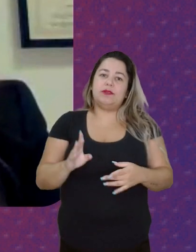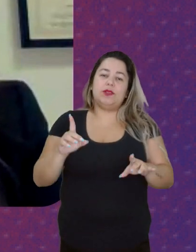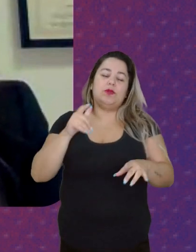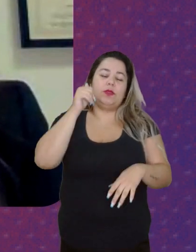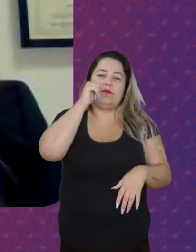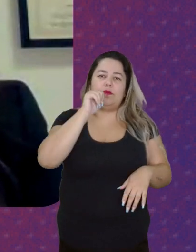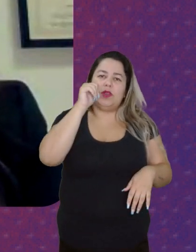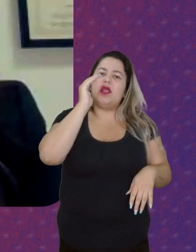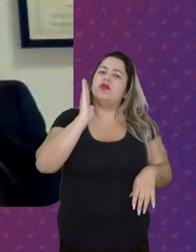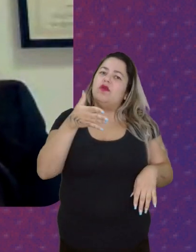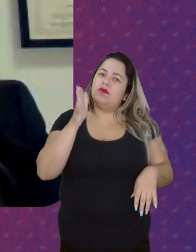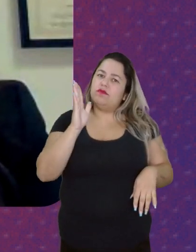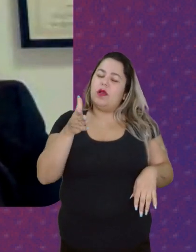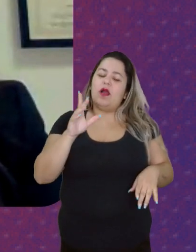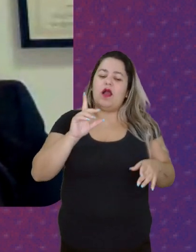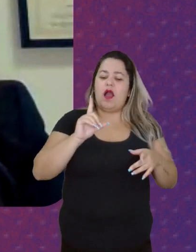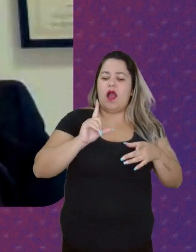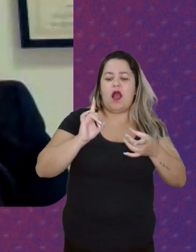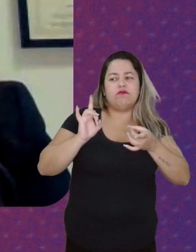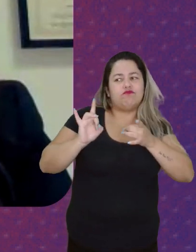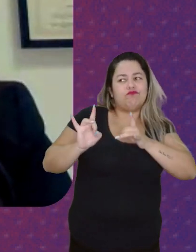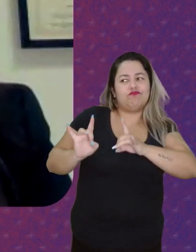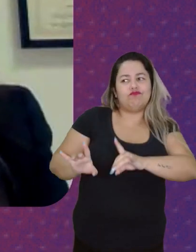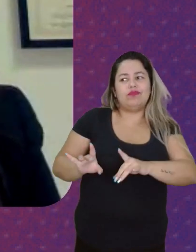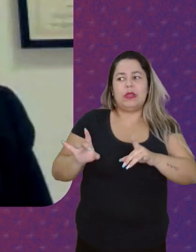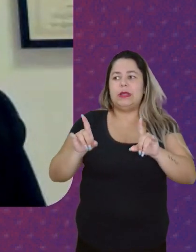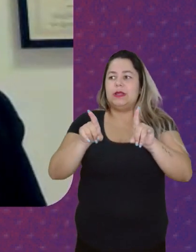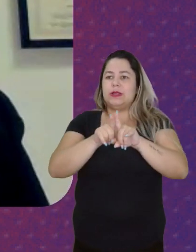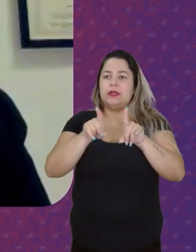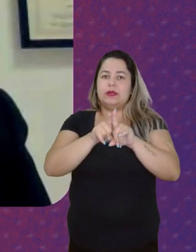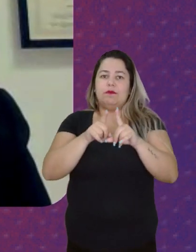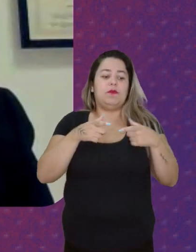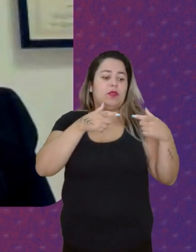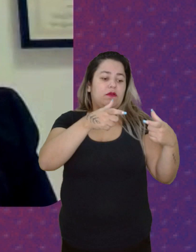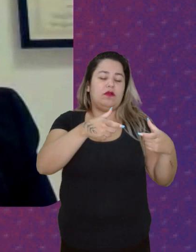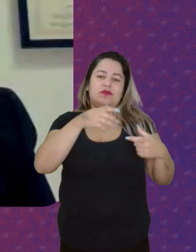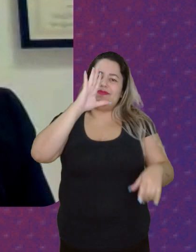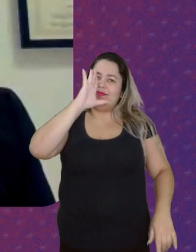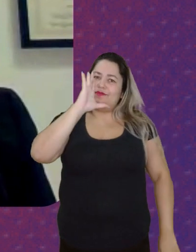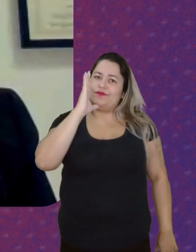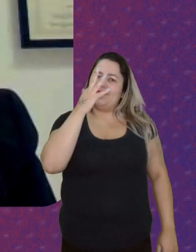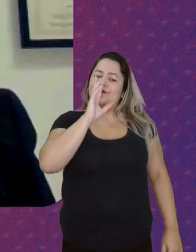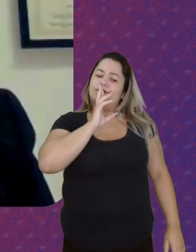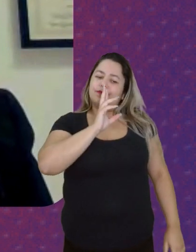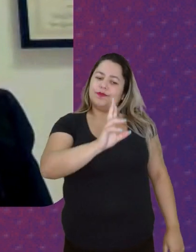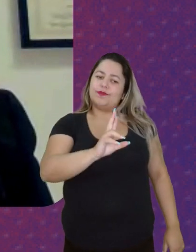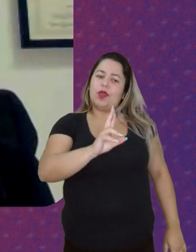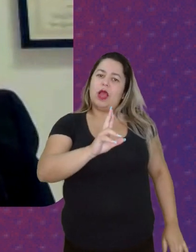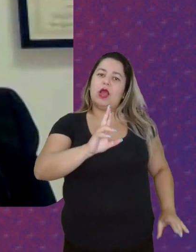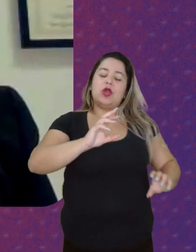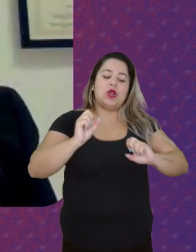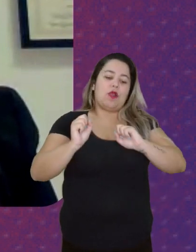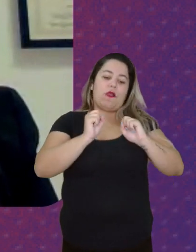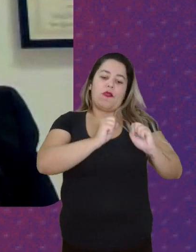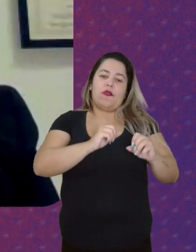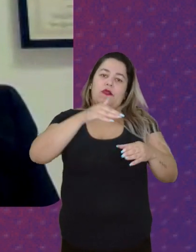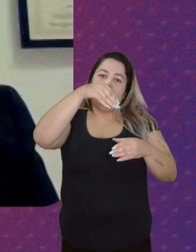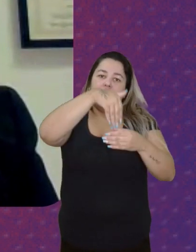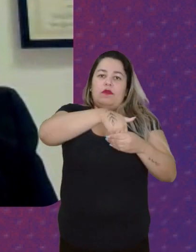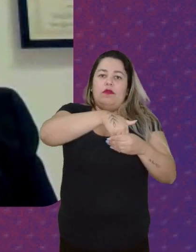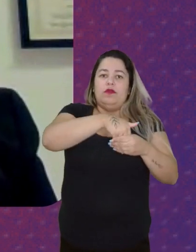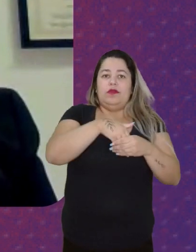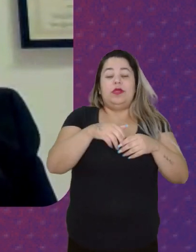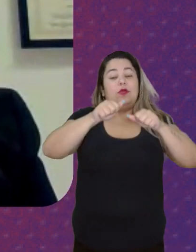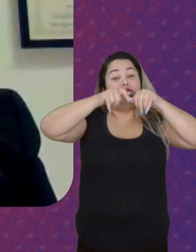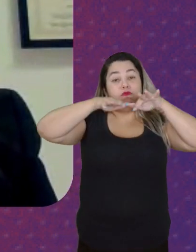mulheres já ficaram excluídas desse espaço de decisão, de poder, dessas eleições, e aí isso se